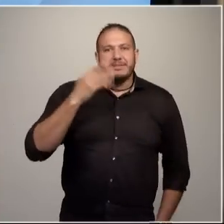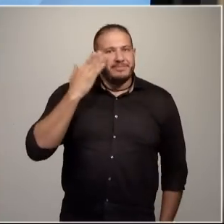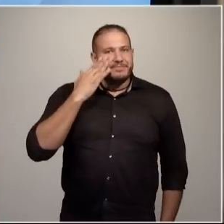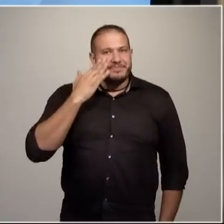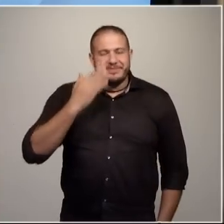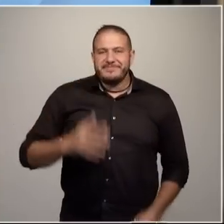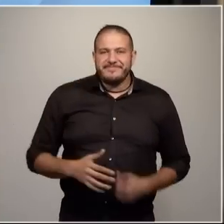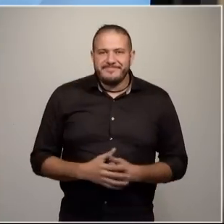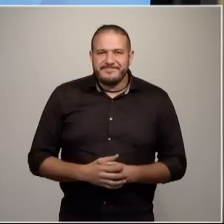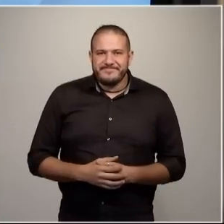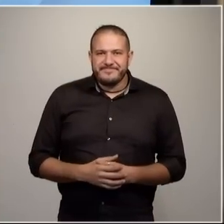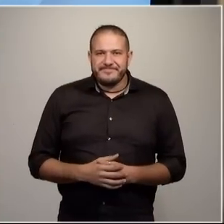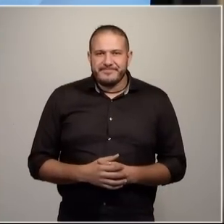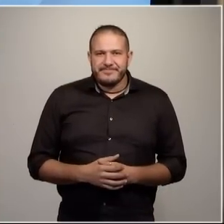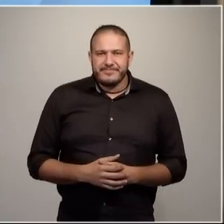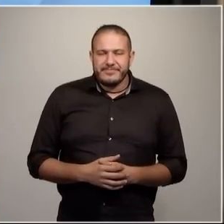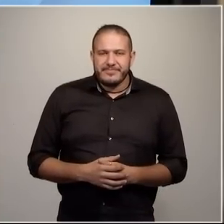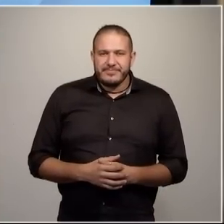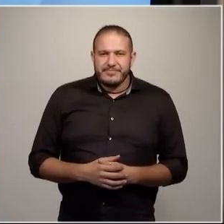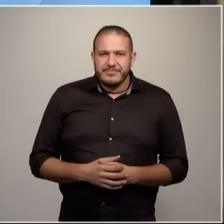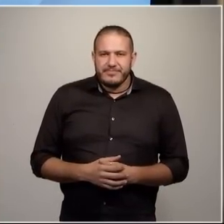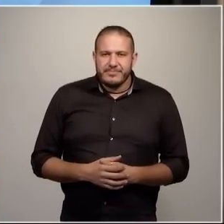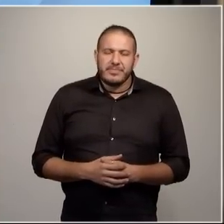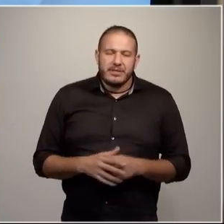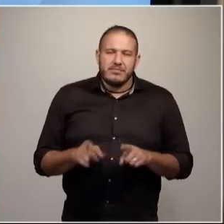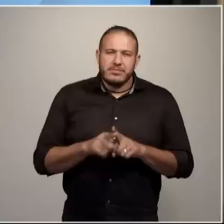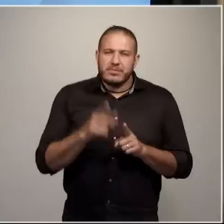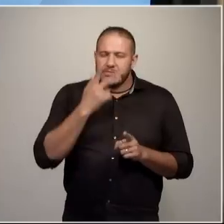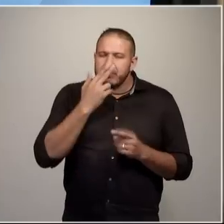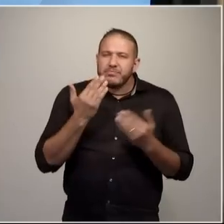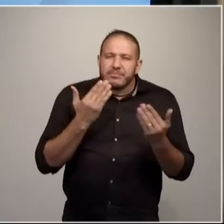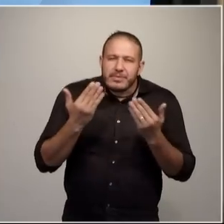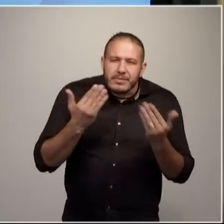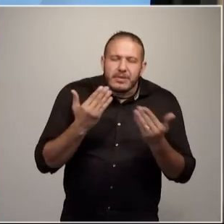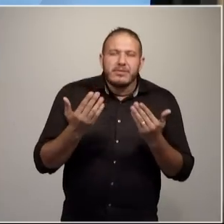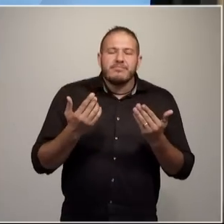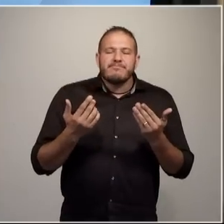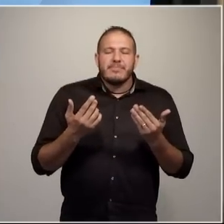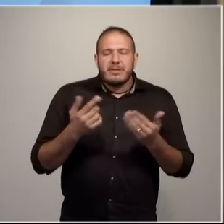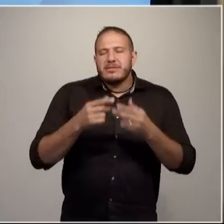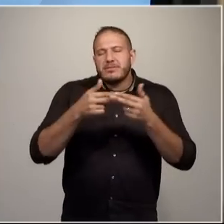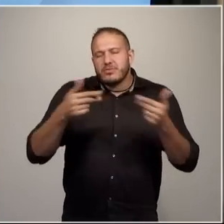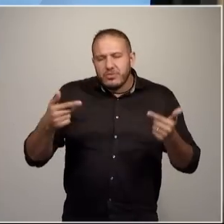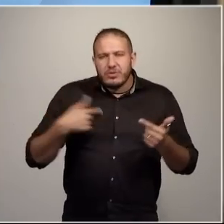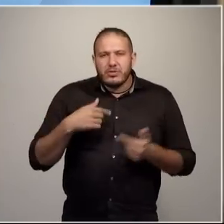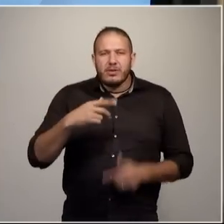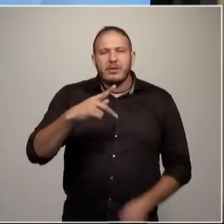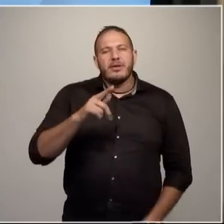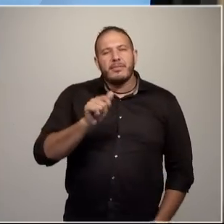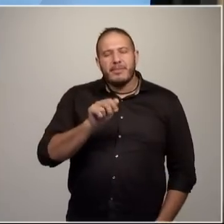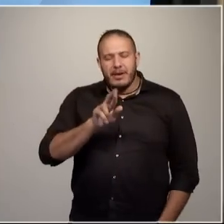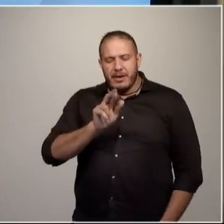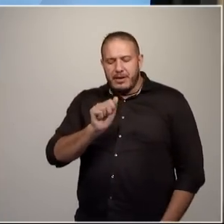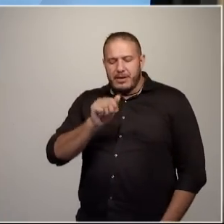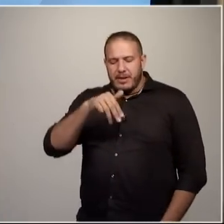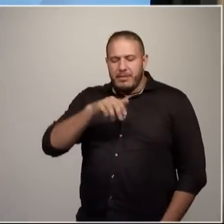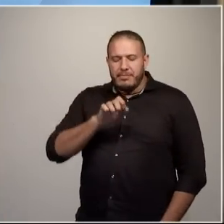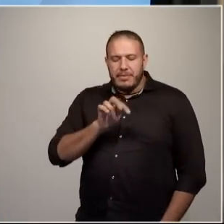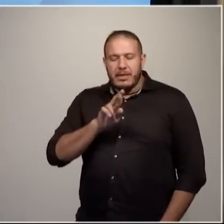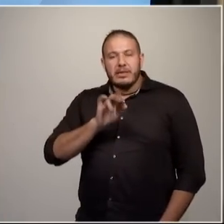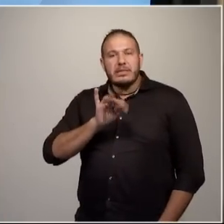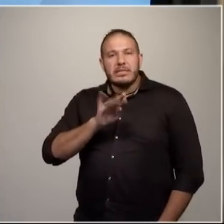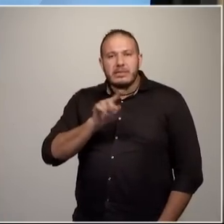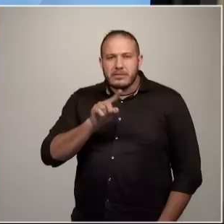não... me perguntaram também sobre como parametrizar essas curvas. A gente só parametriza as curvas muito mais